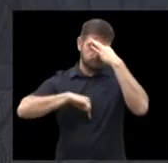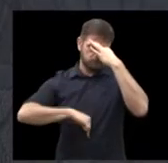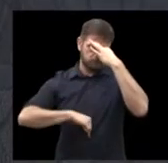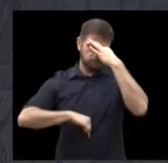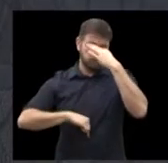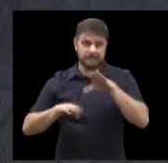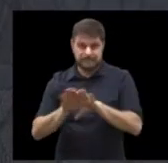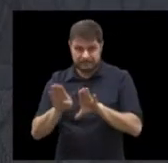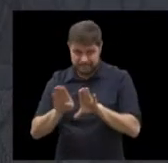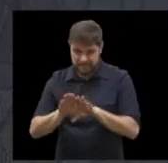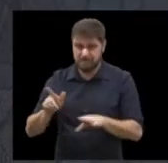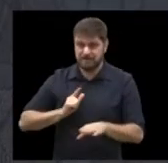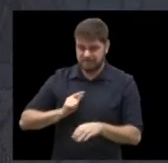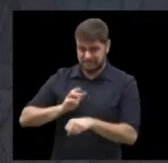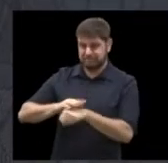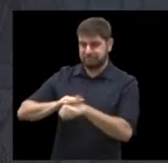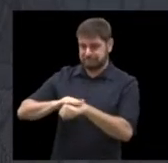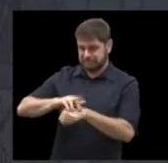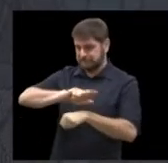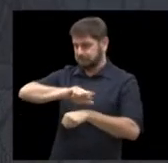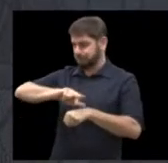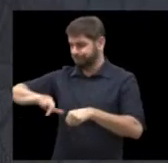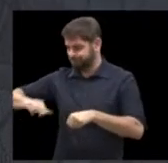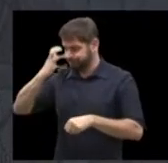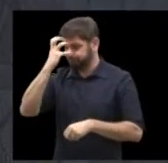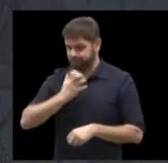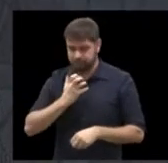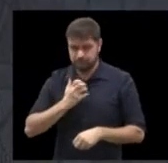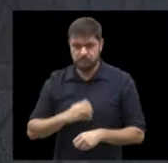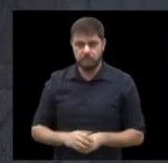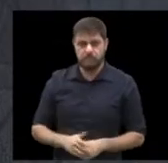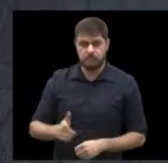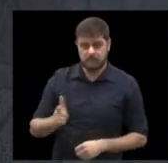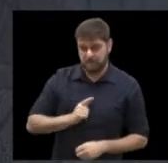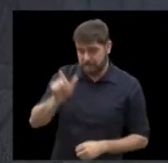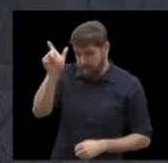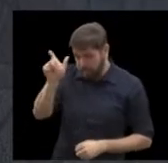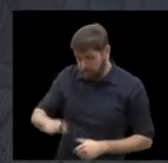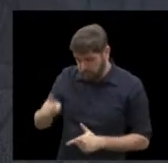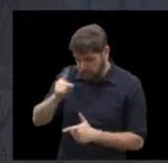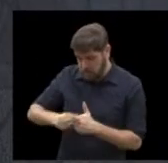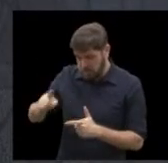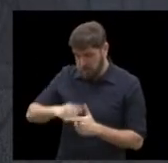pode trazer complicações severas realmente. E às vezes quando você tem sequelas